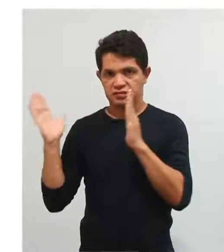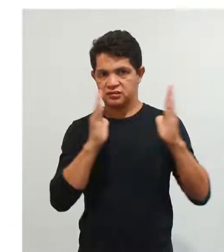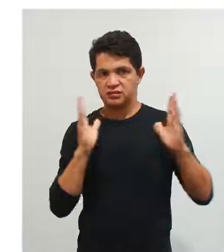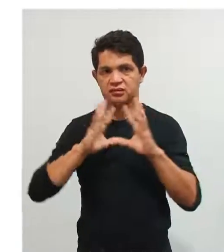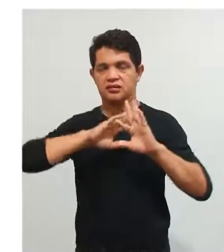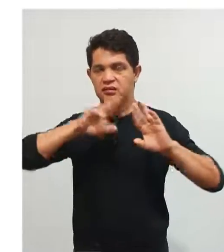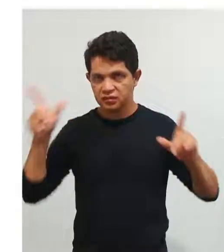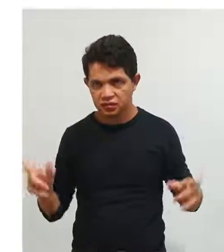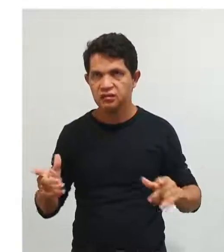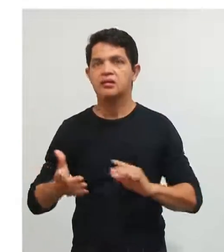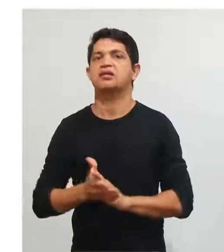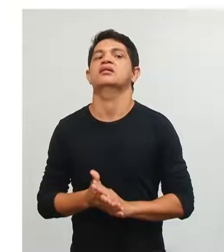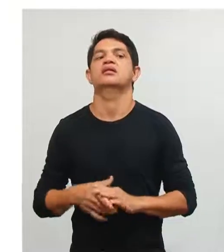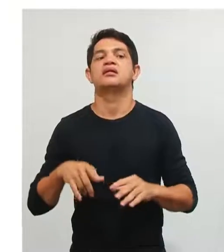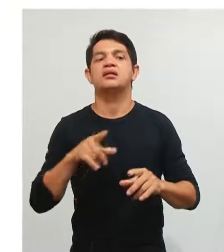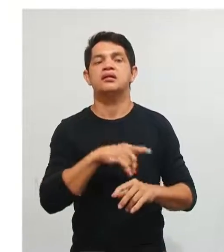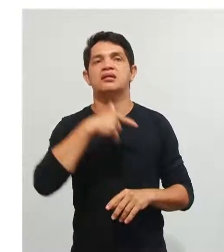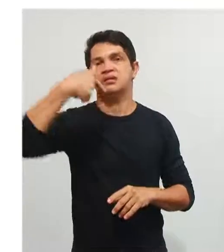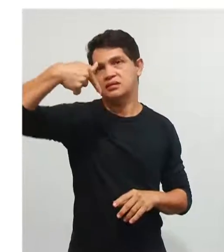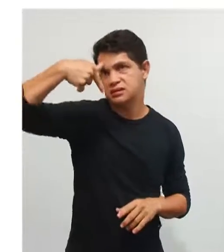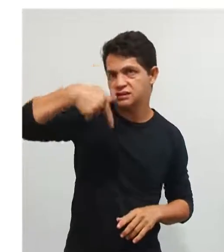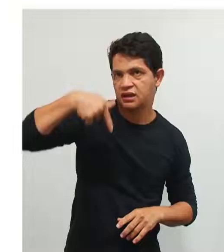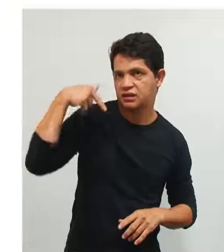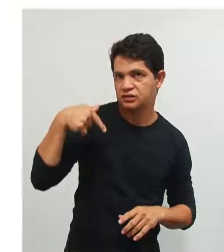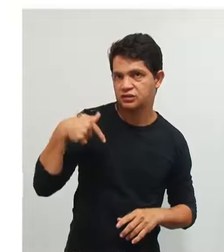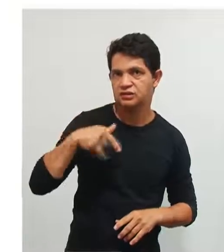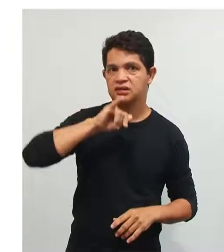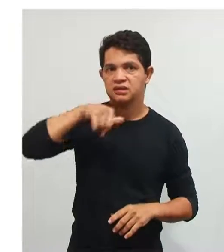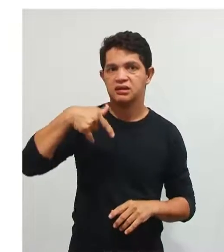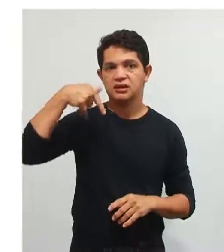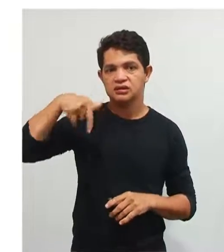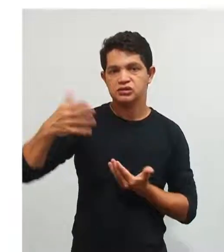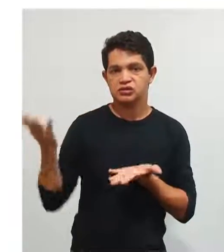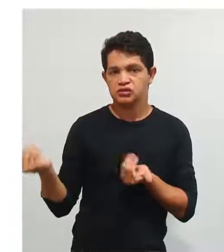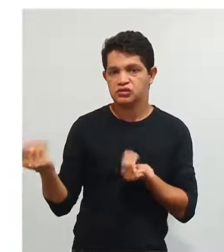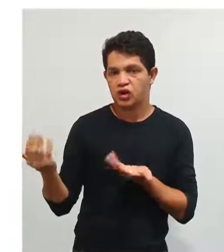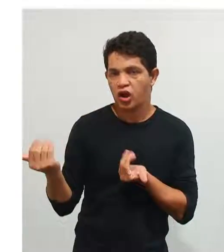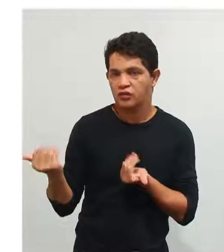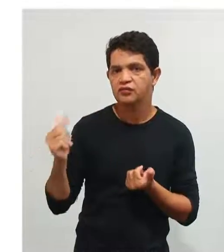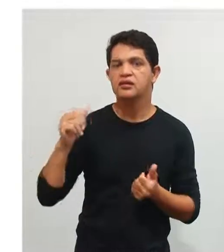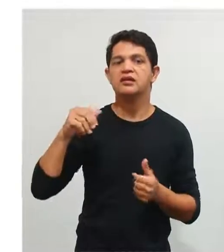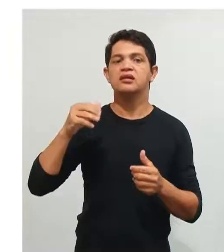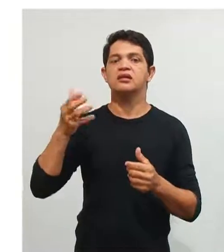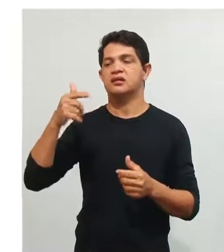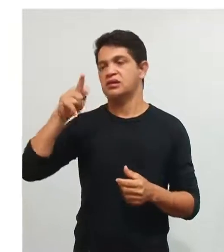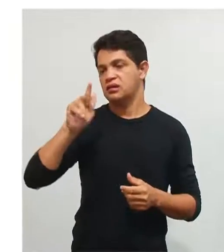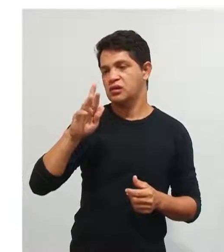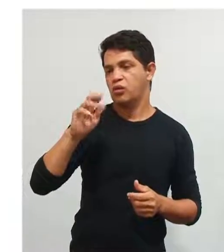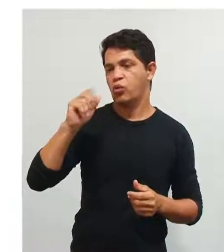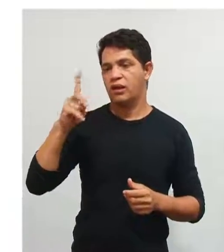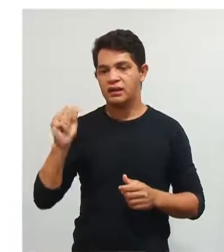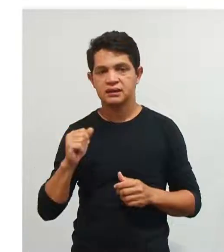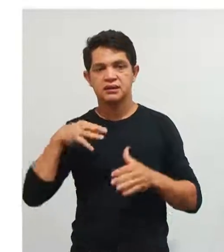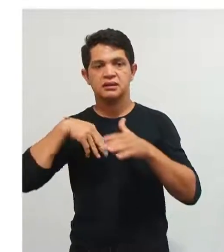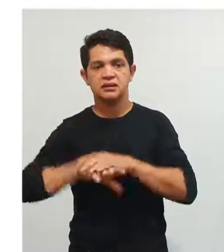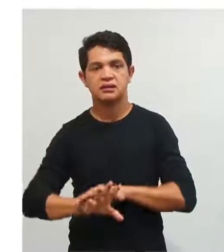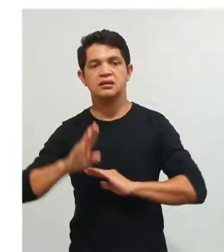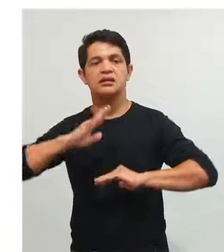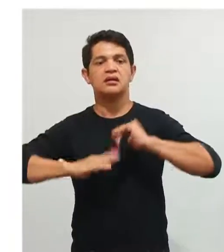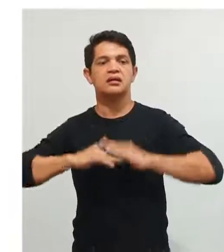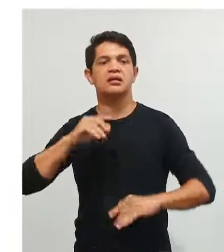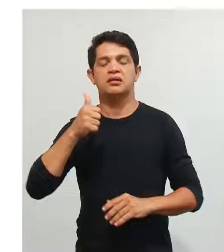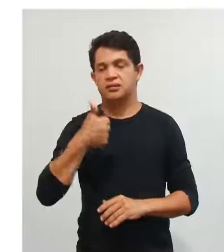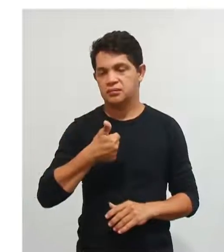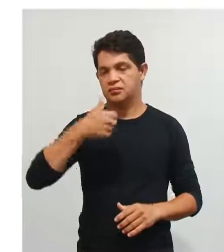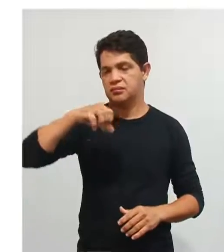Tropicália. Vamos passar agora para a Jovem Guarda. No início dos anos 60, Roberto Carlos